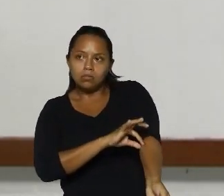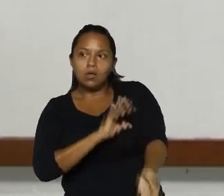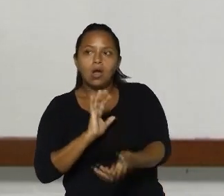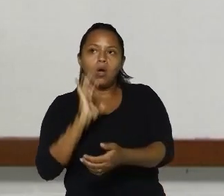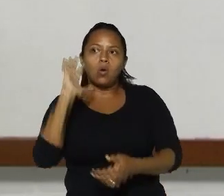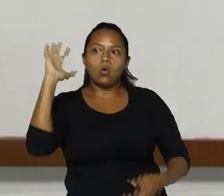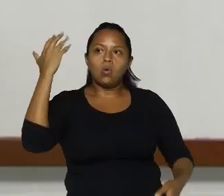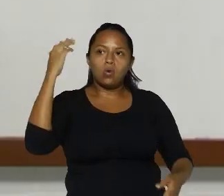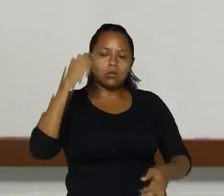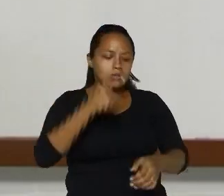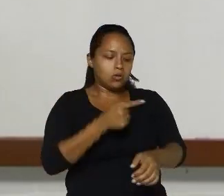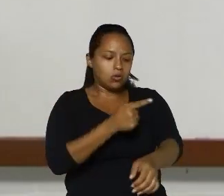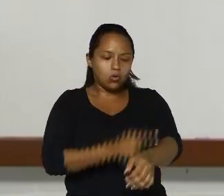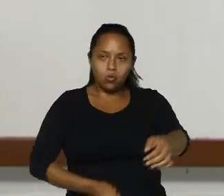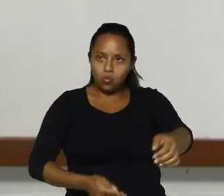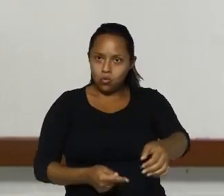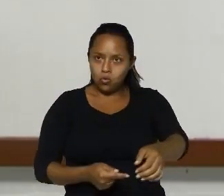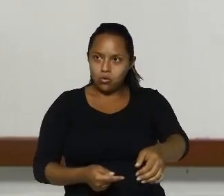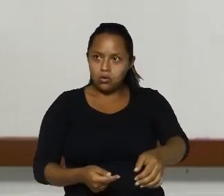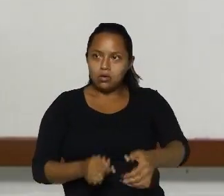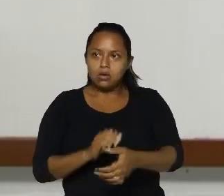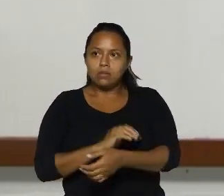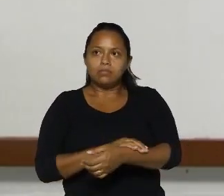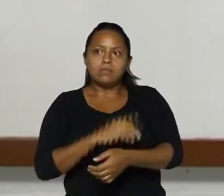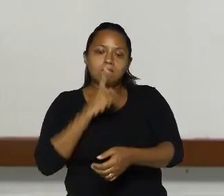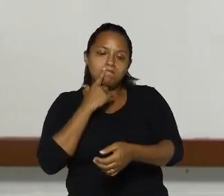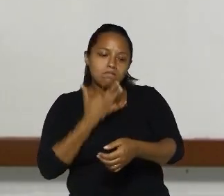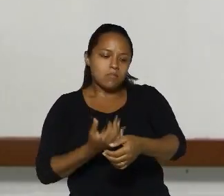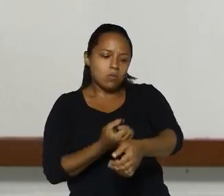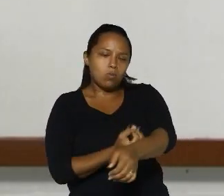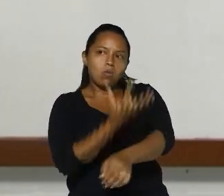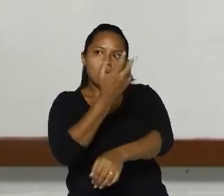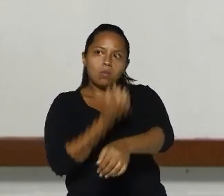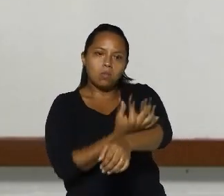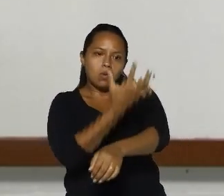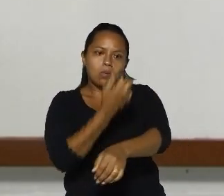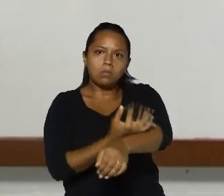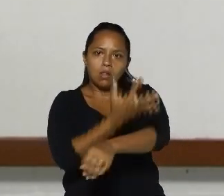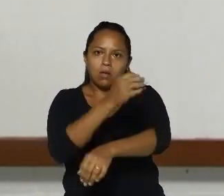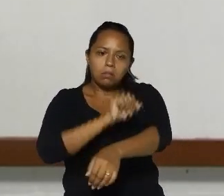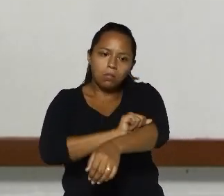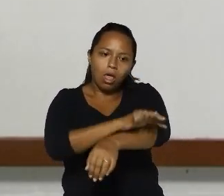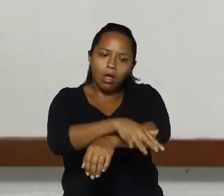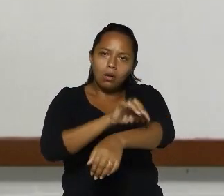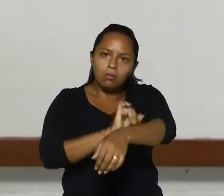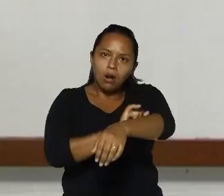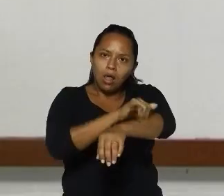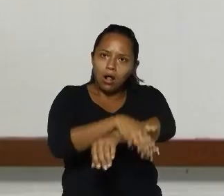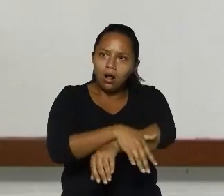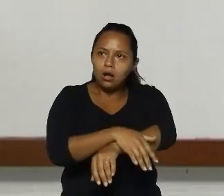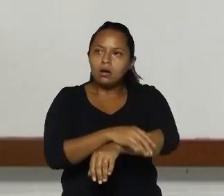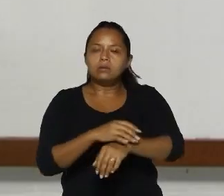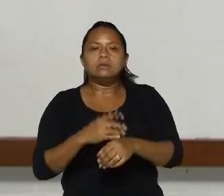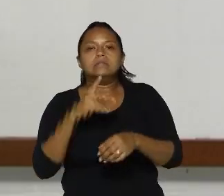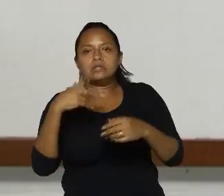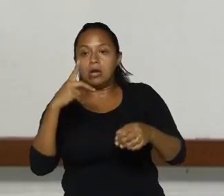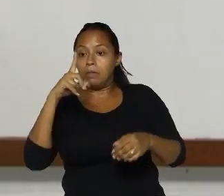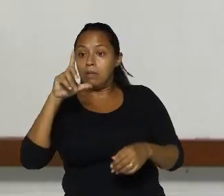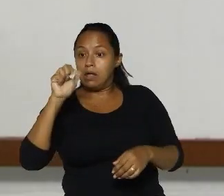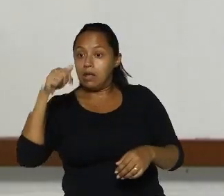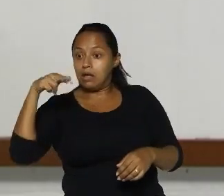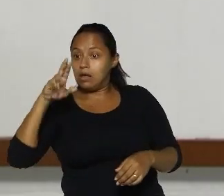houve uma perfuração e esse indivíduo estava perdendo sangue. Então as plaquetas elas vão para o local